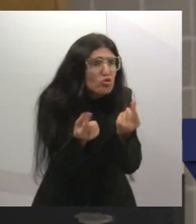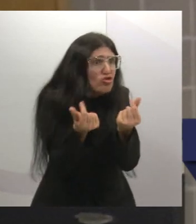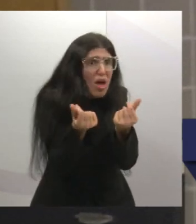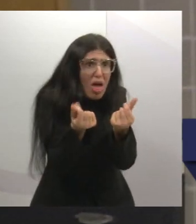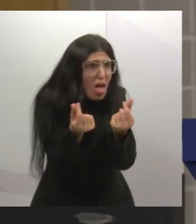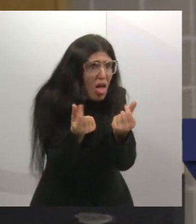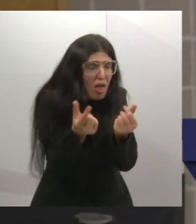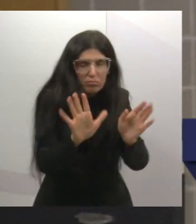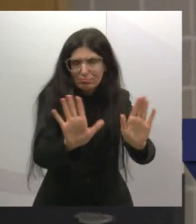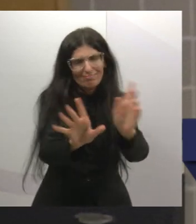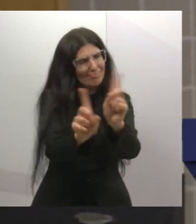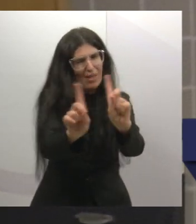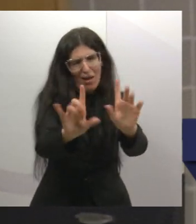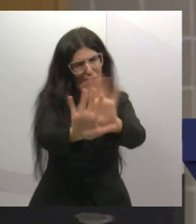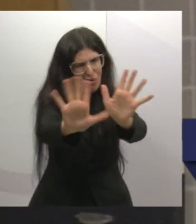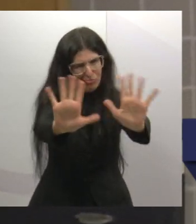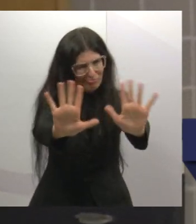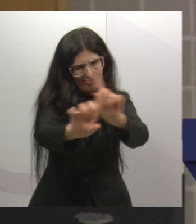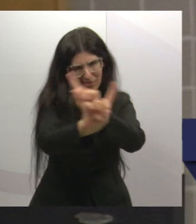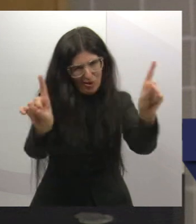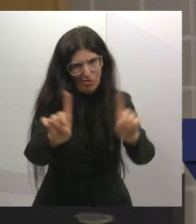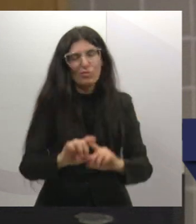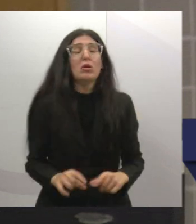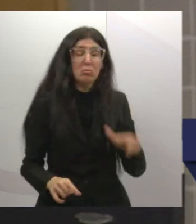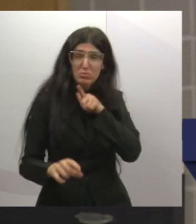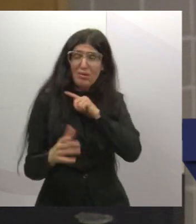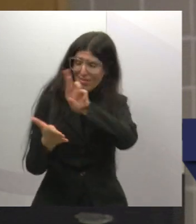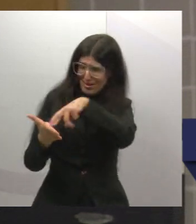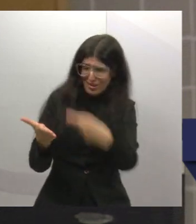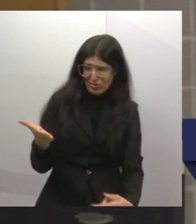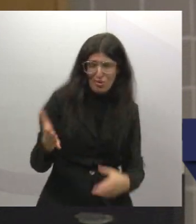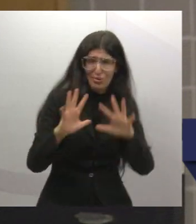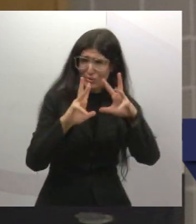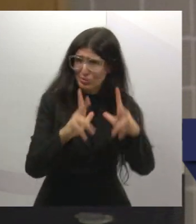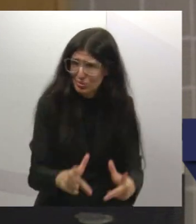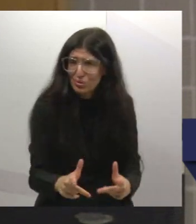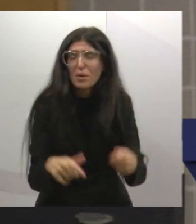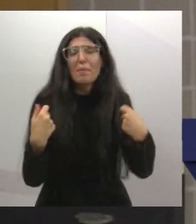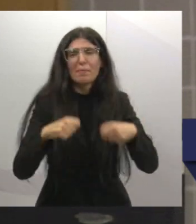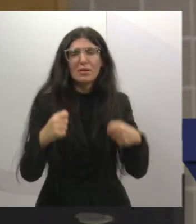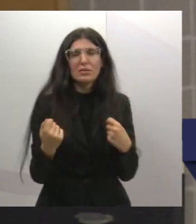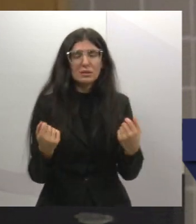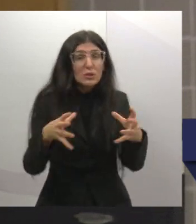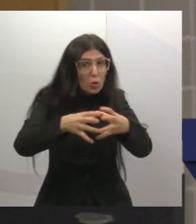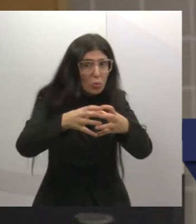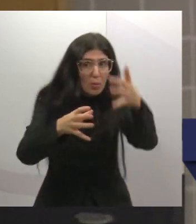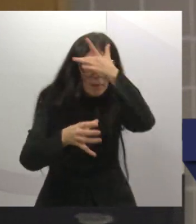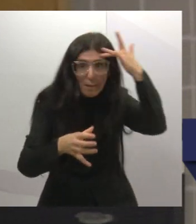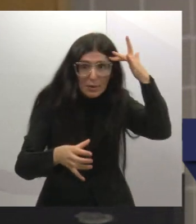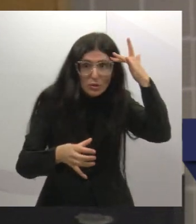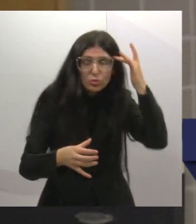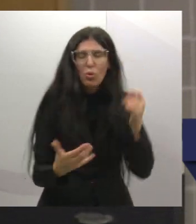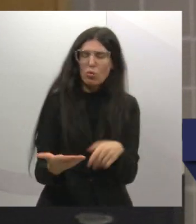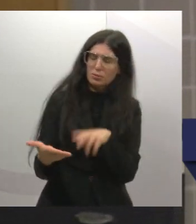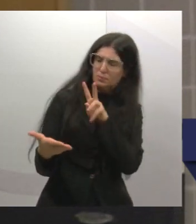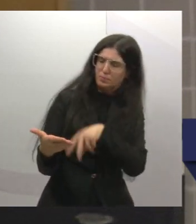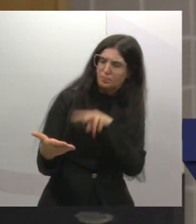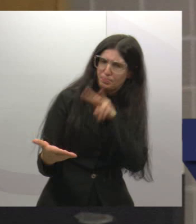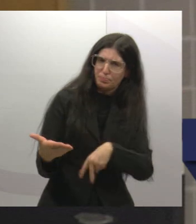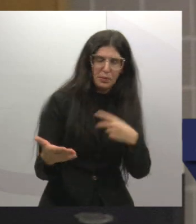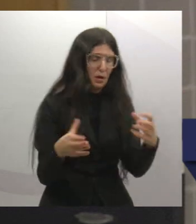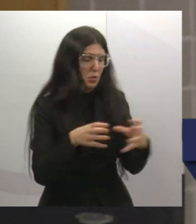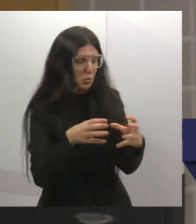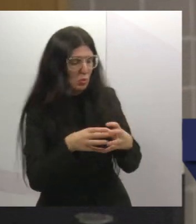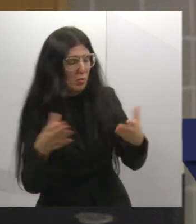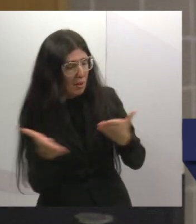permite depois, eu avaliar o relatório que você tem em mãos, avaliar com a equipe que apresentou a LDO e a LOA,